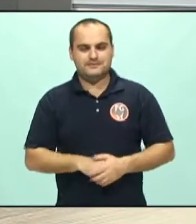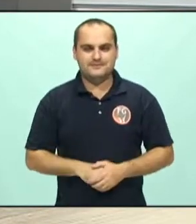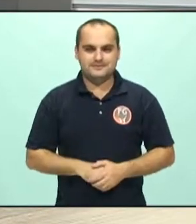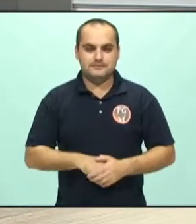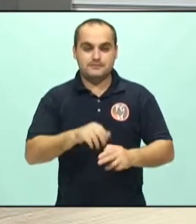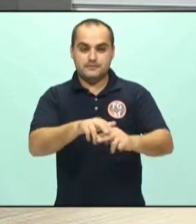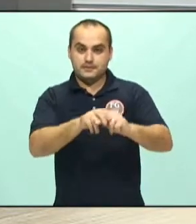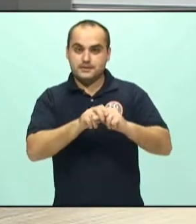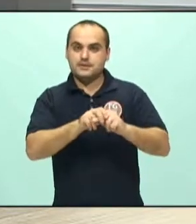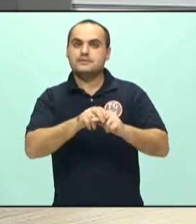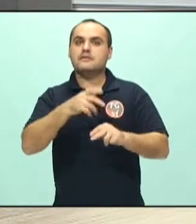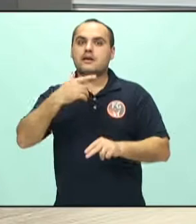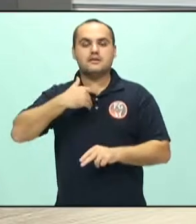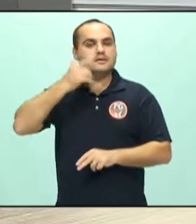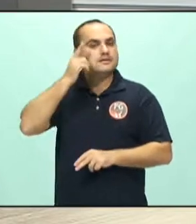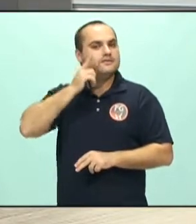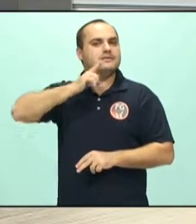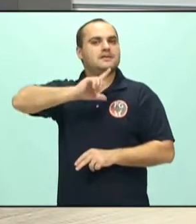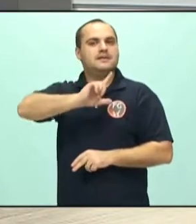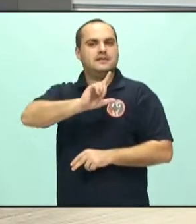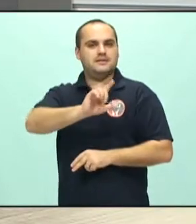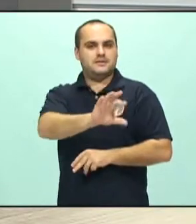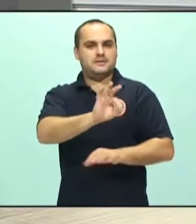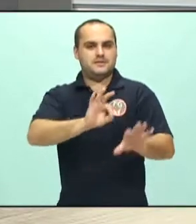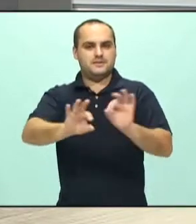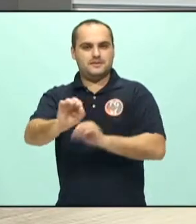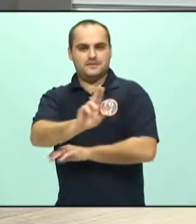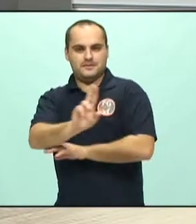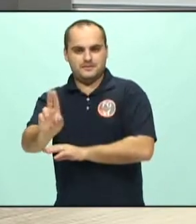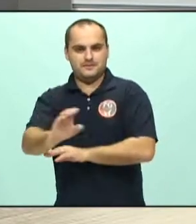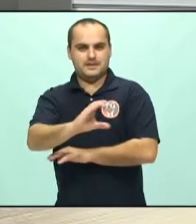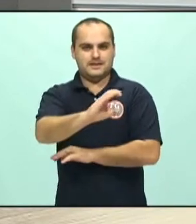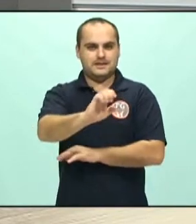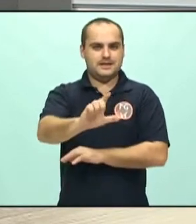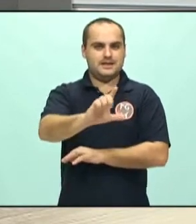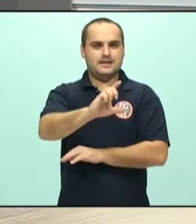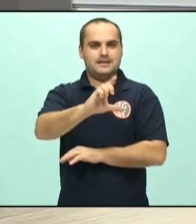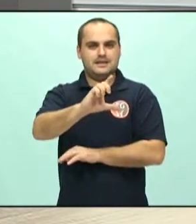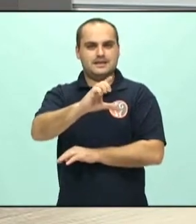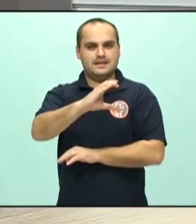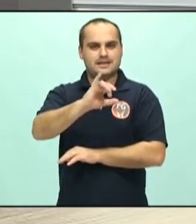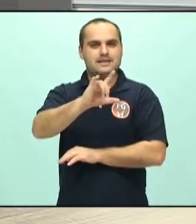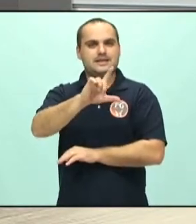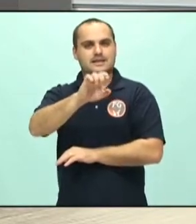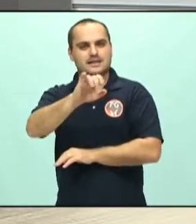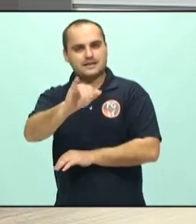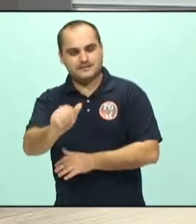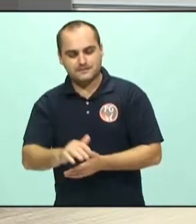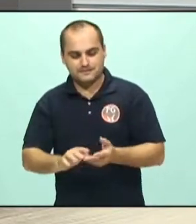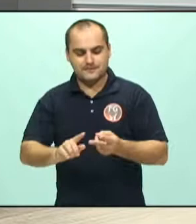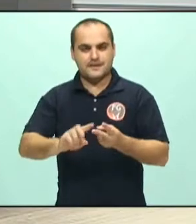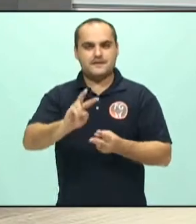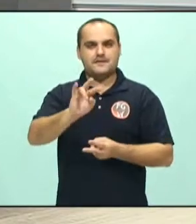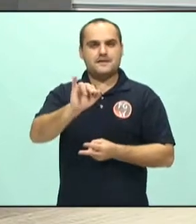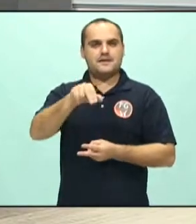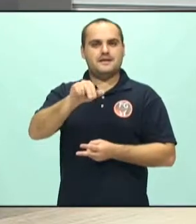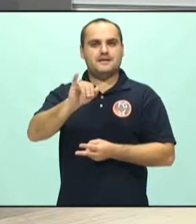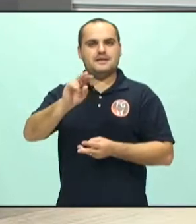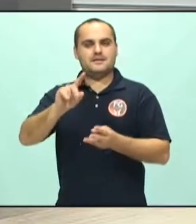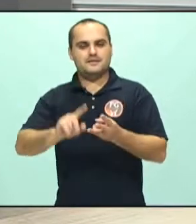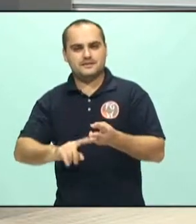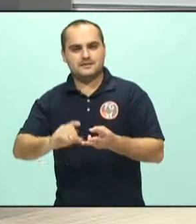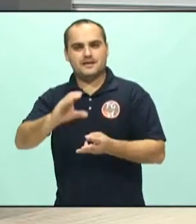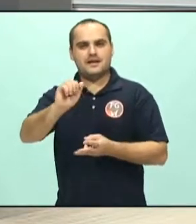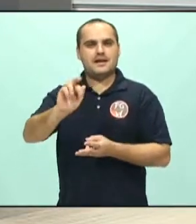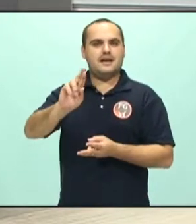chegamos aos nomes que foram homenageados: Cecília Meirelles, Vinícius de Moraes, Carlos Drummond de Andrade, Manoel de